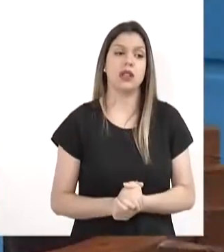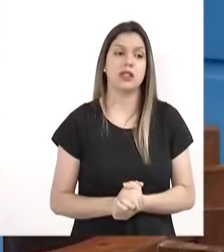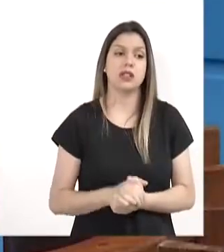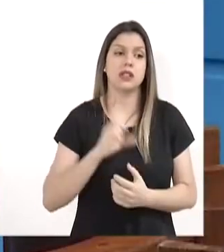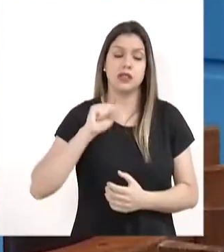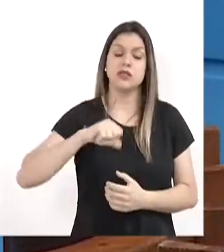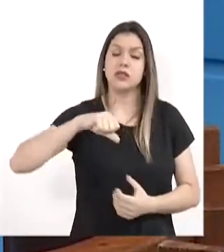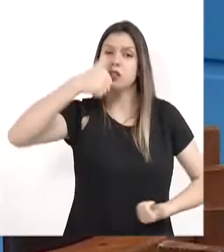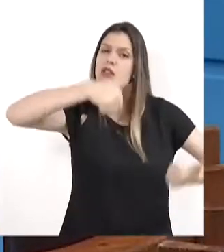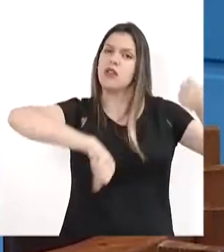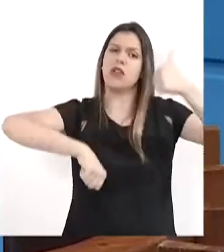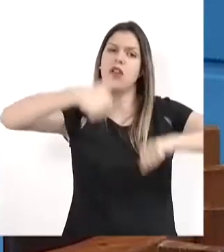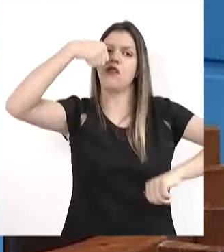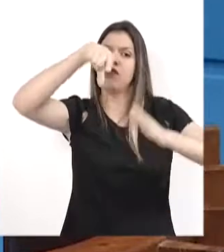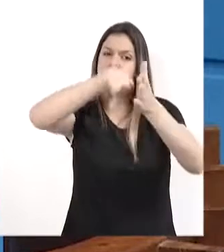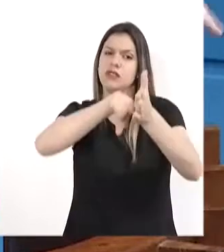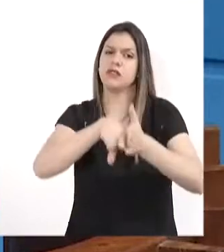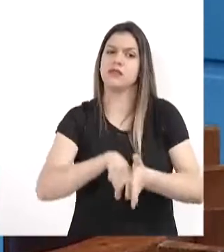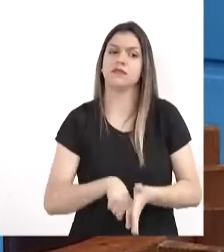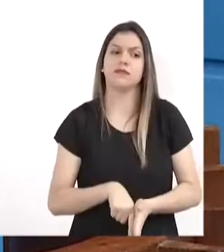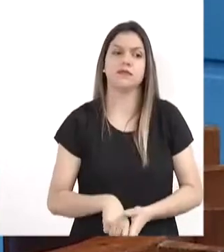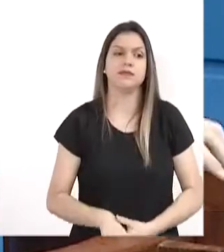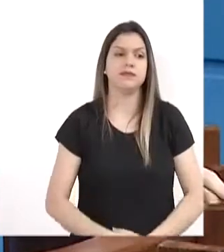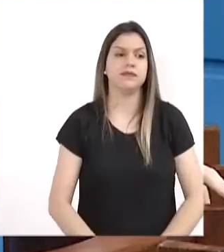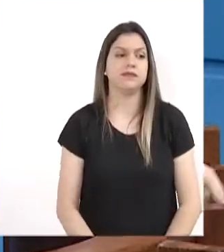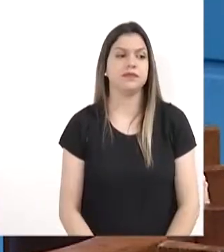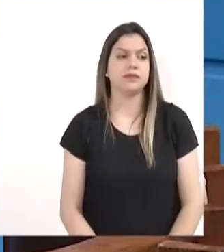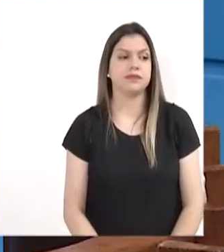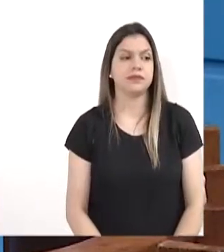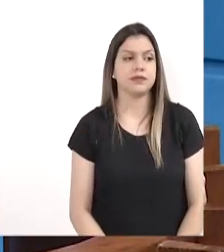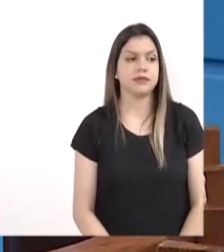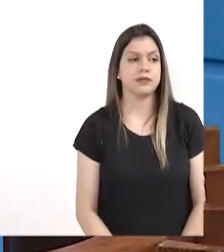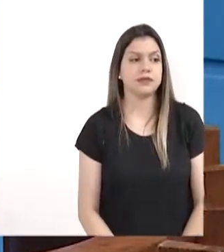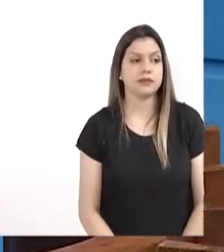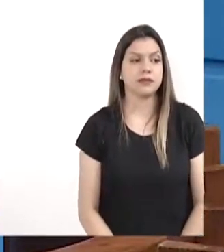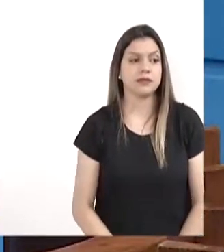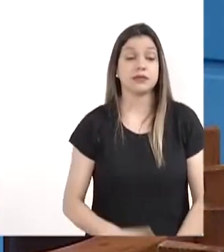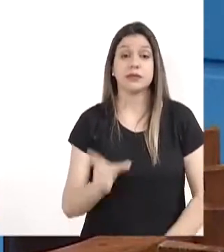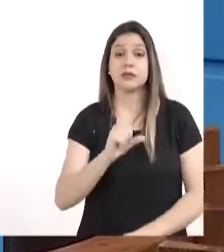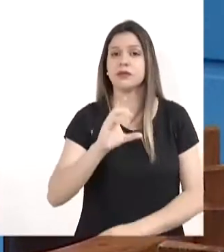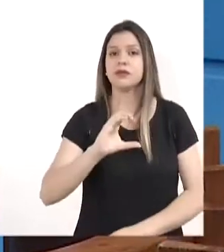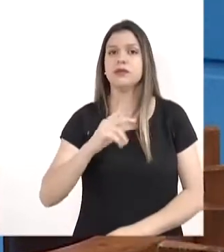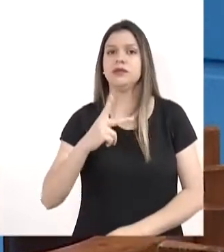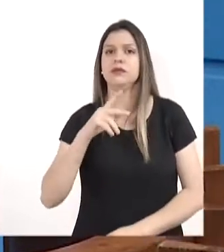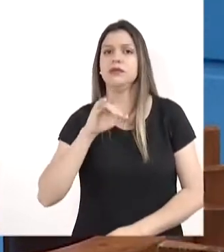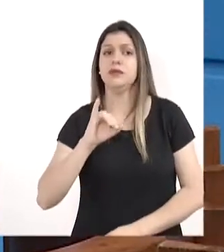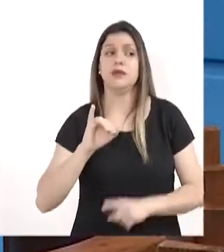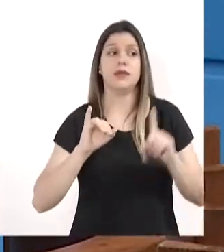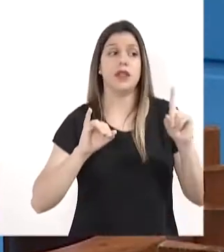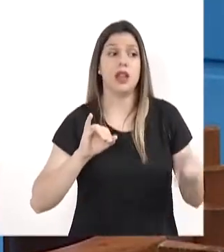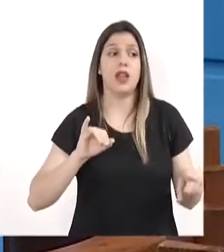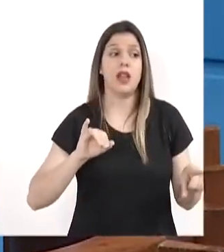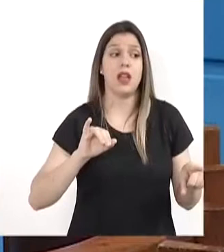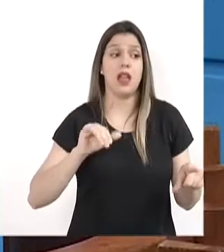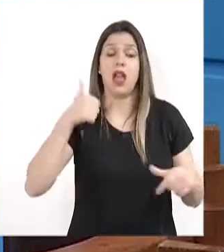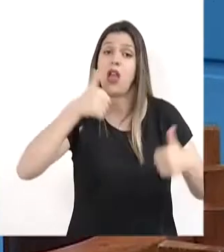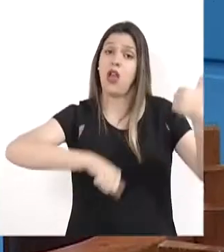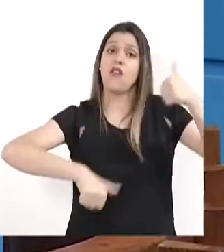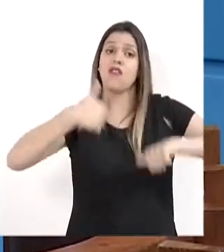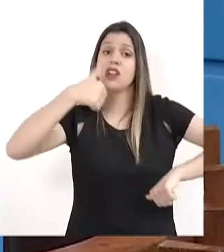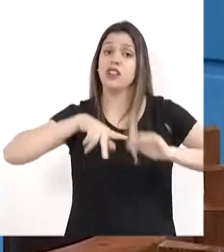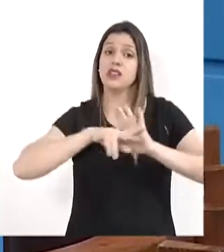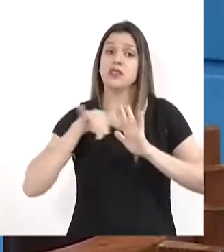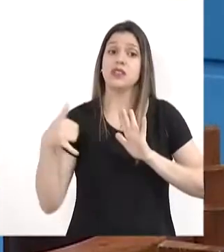plenário decida. E vamos requerer informações. Não é matéria de CPI, é matéria desse projeto do mérito de